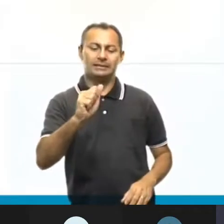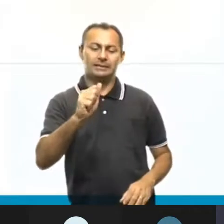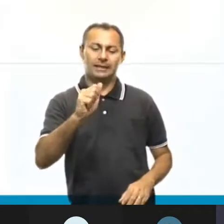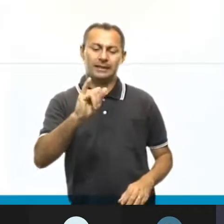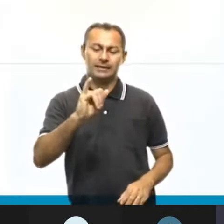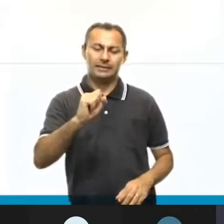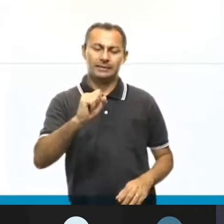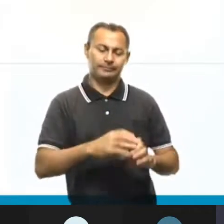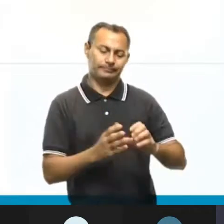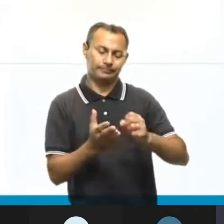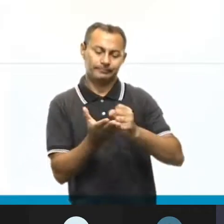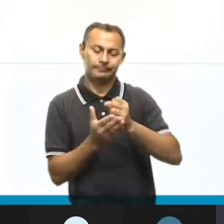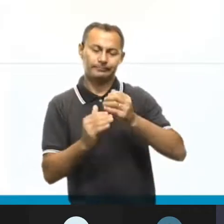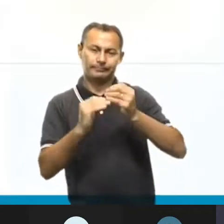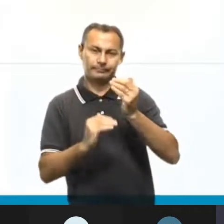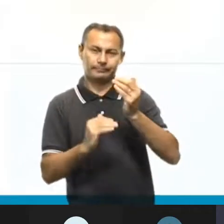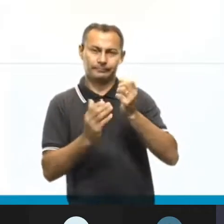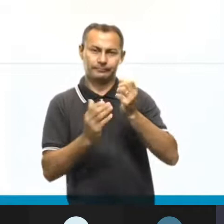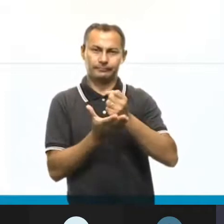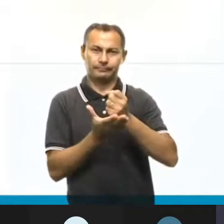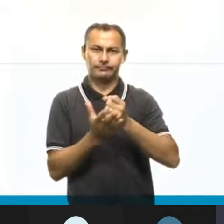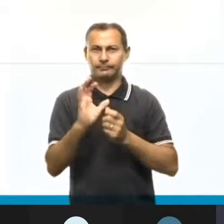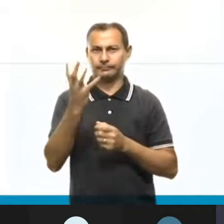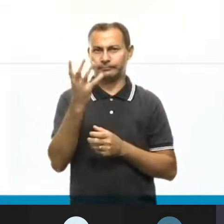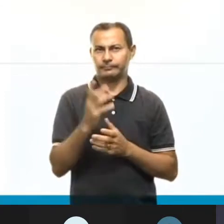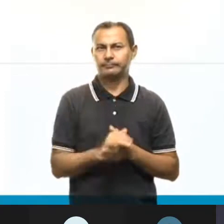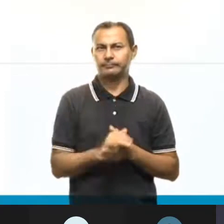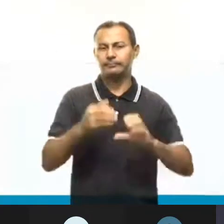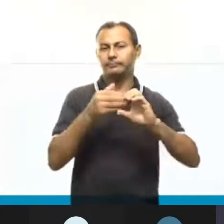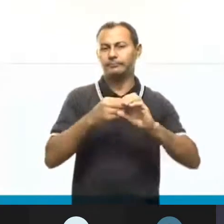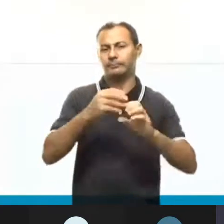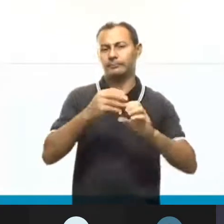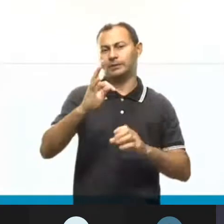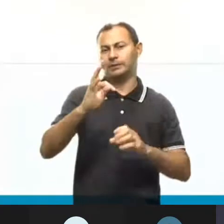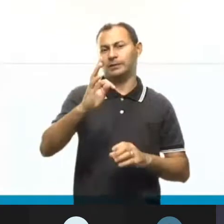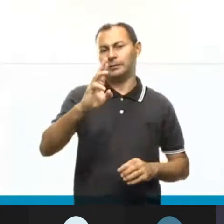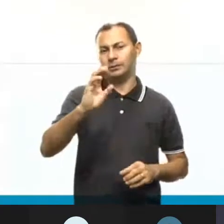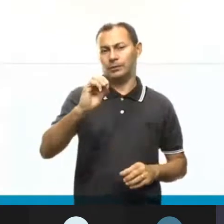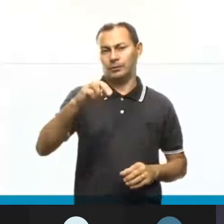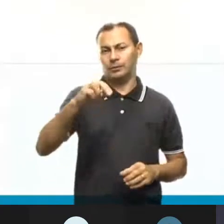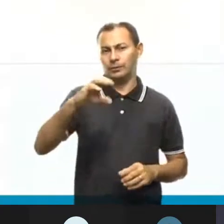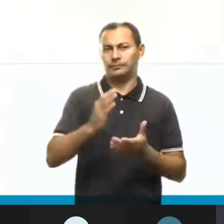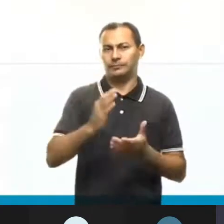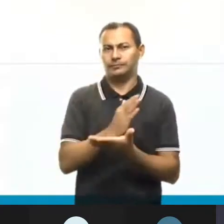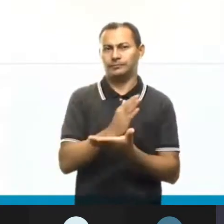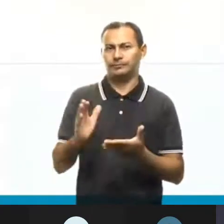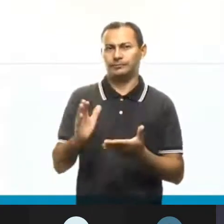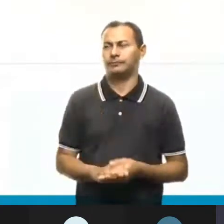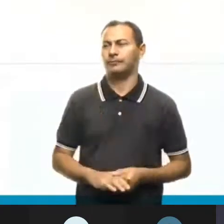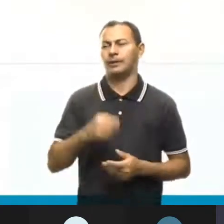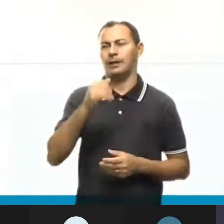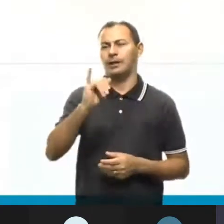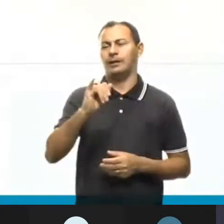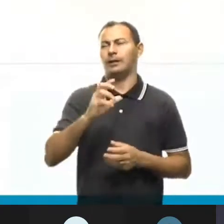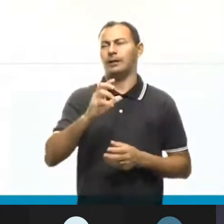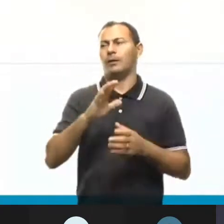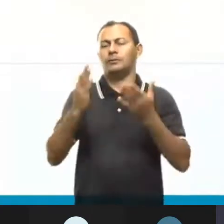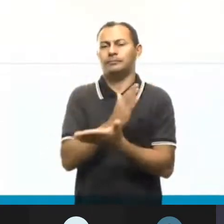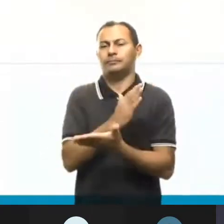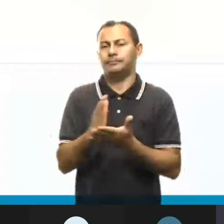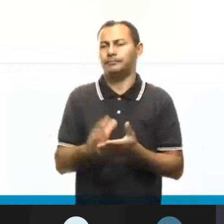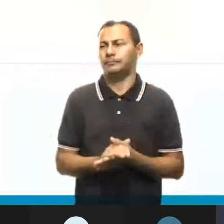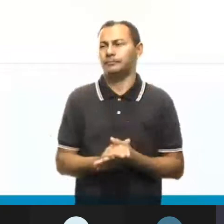aqui do epitélio. Essas células, elas funcionam como uma célula tronco, tá? Então, elas se dividem e aí, quando